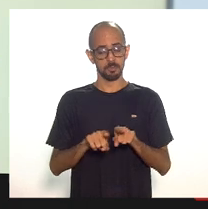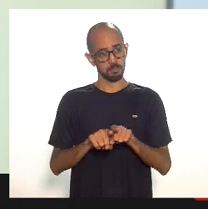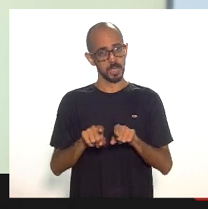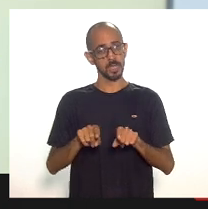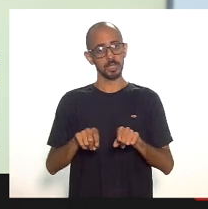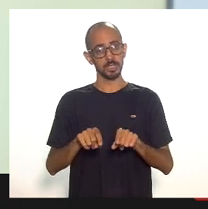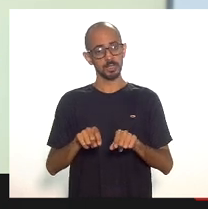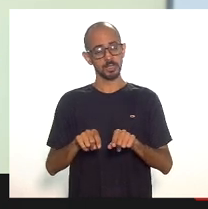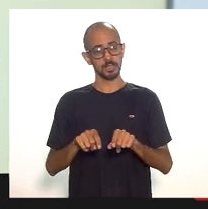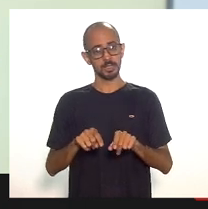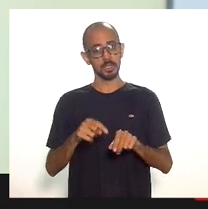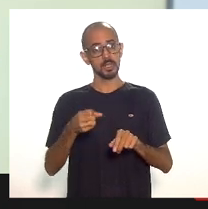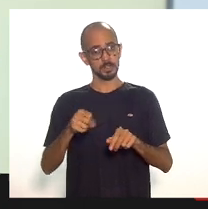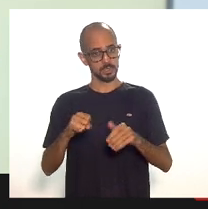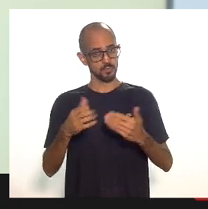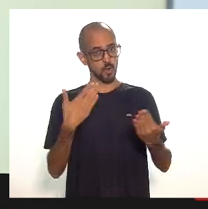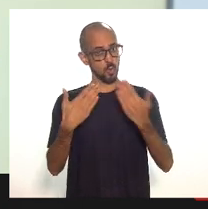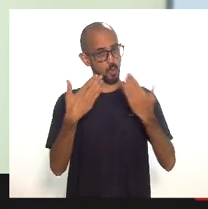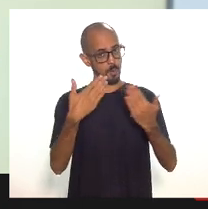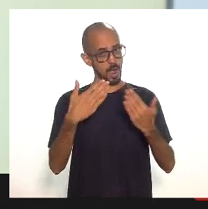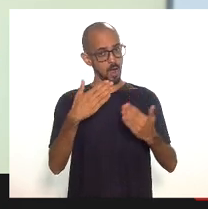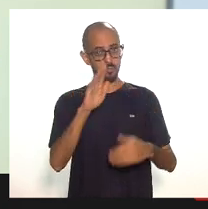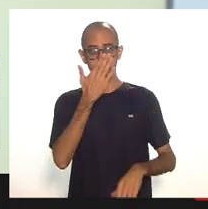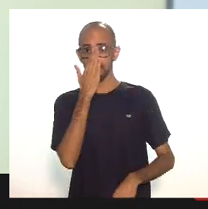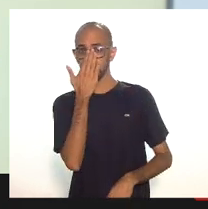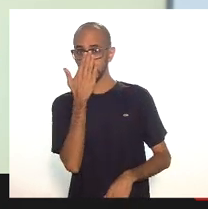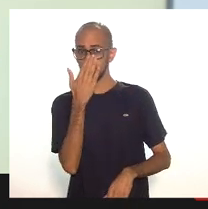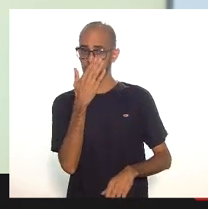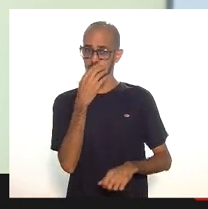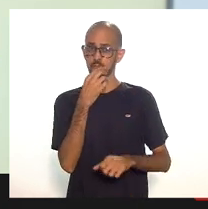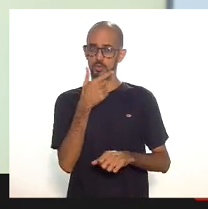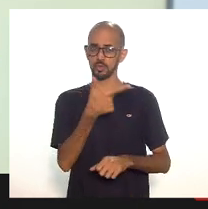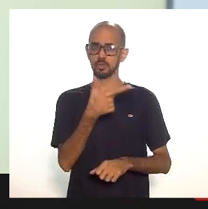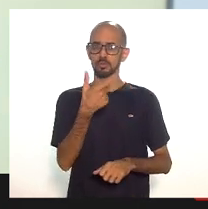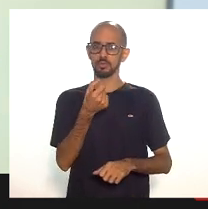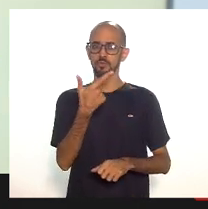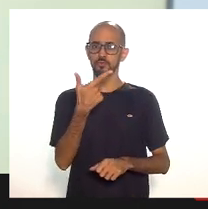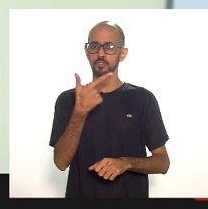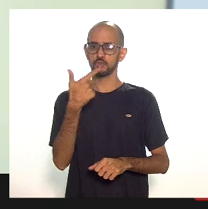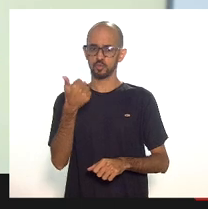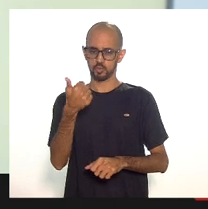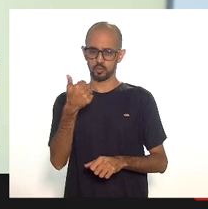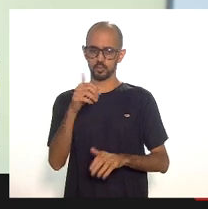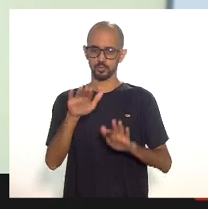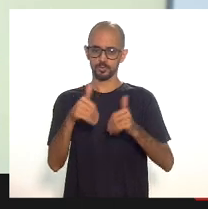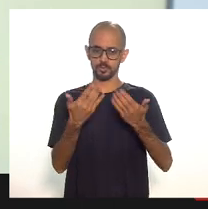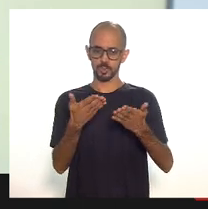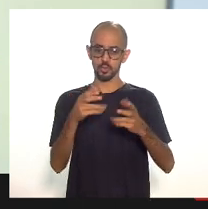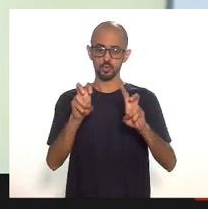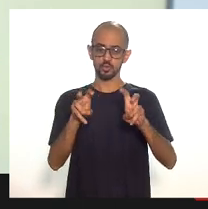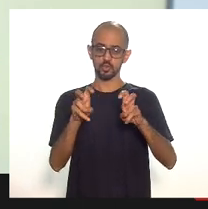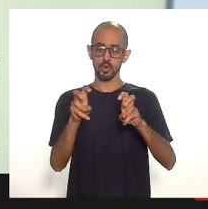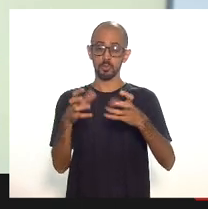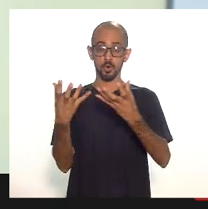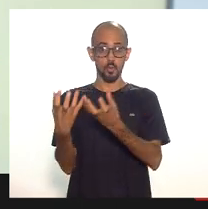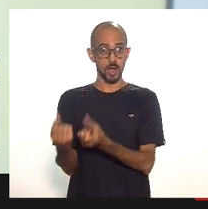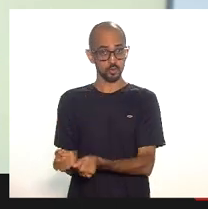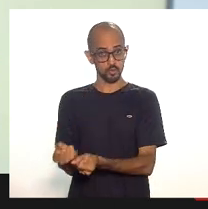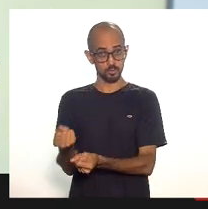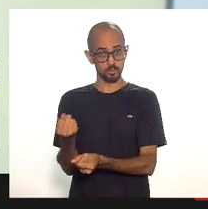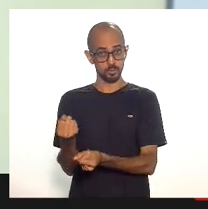ano. Em relação à estadualização ou a rede